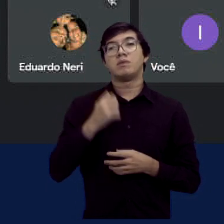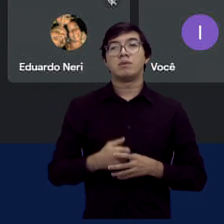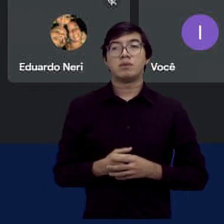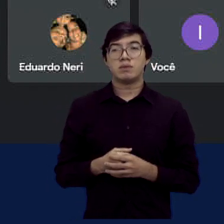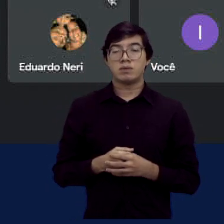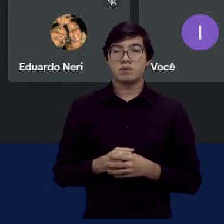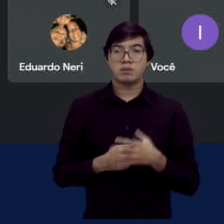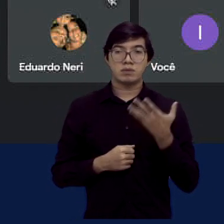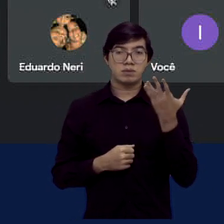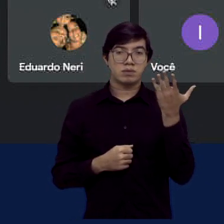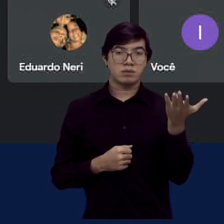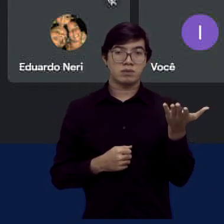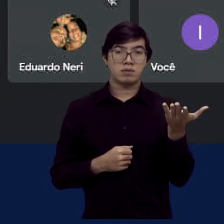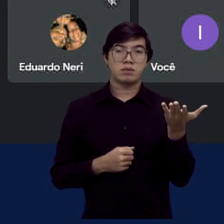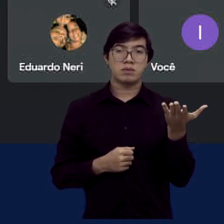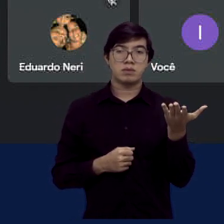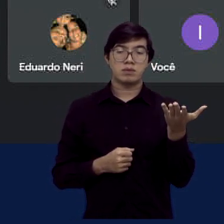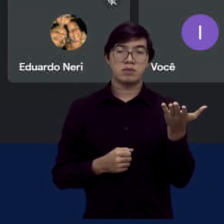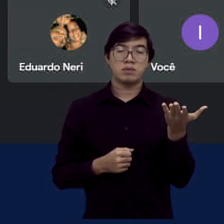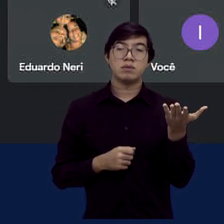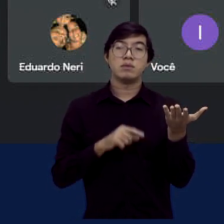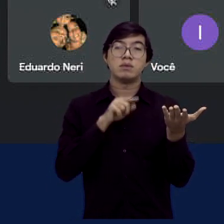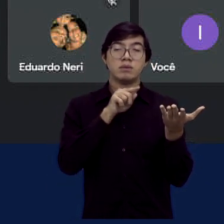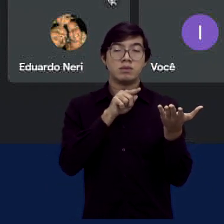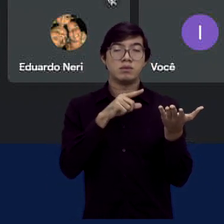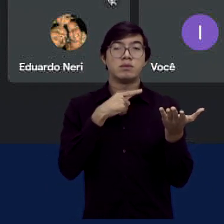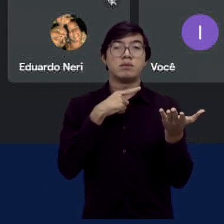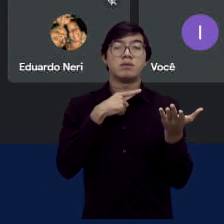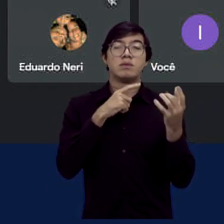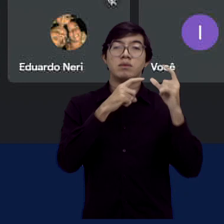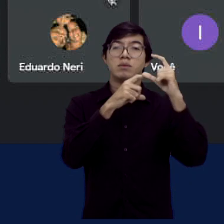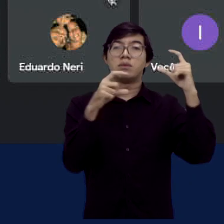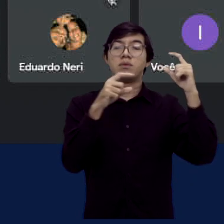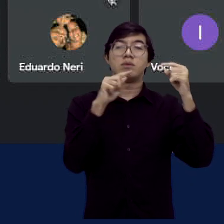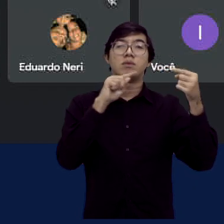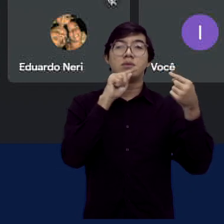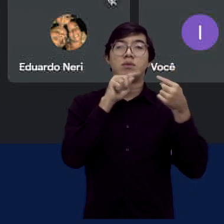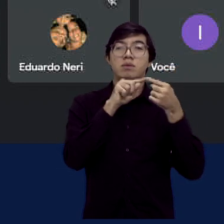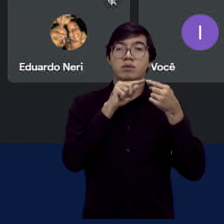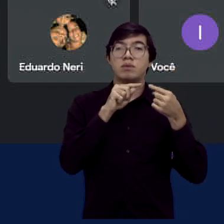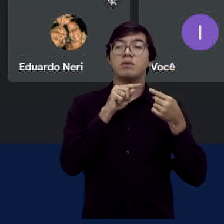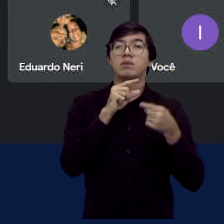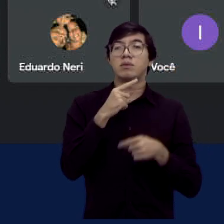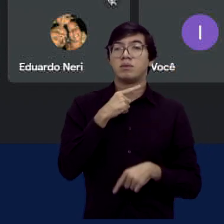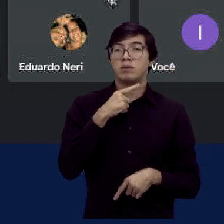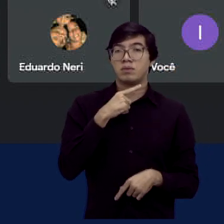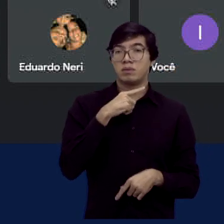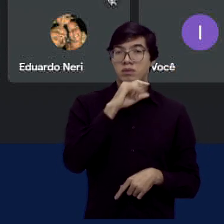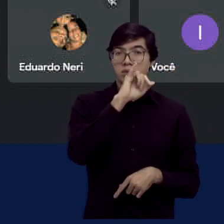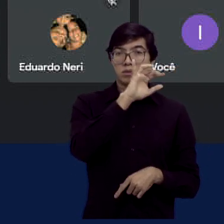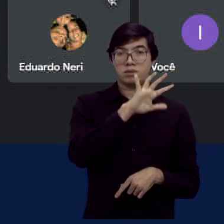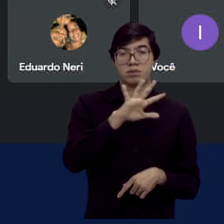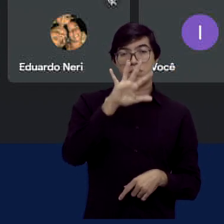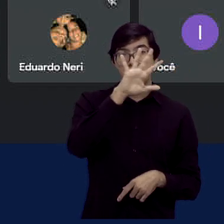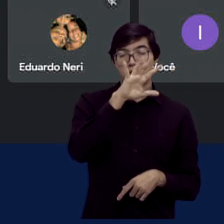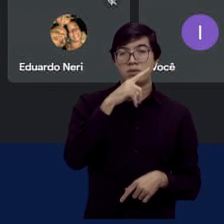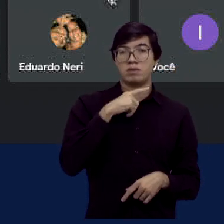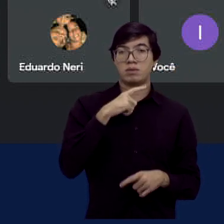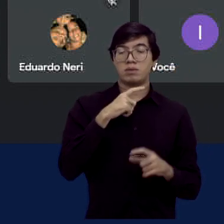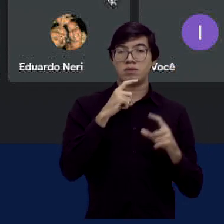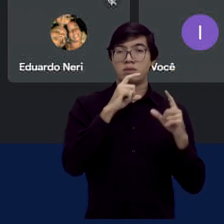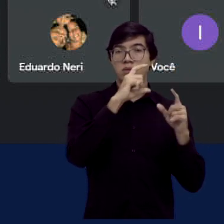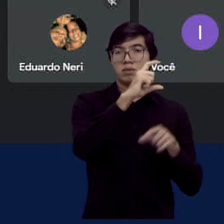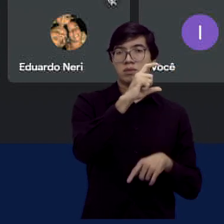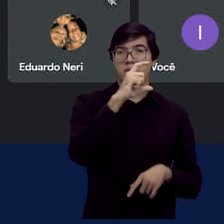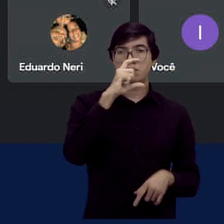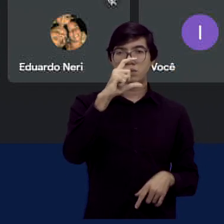tem essa necessidade de intencionalidade. Você não coloca imagens uma ao lado da outra, uma abaixo da